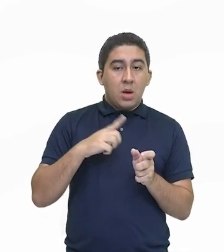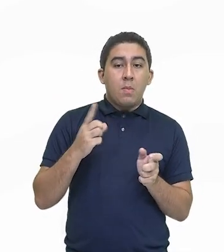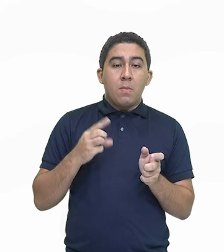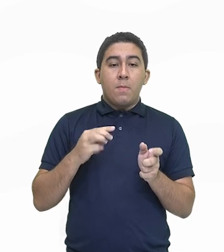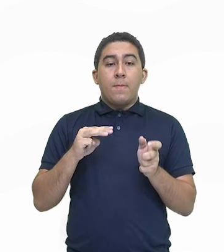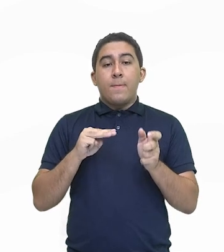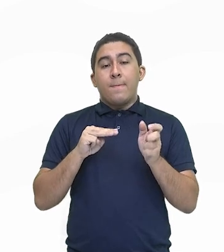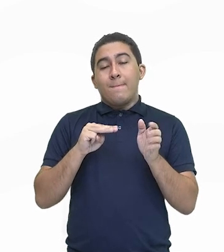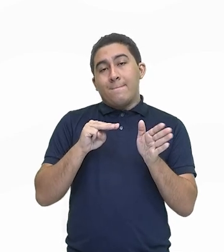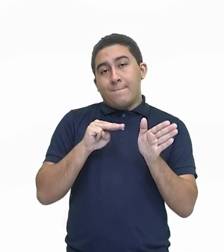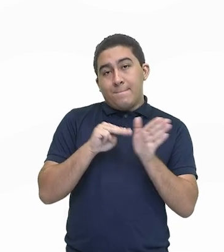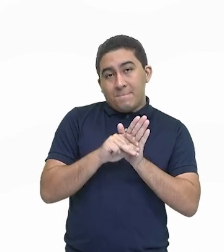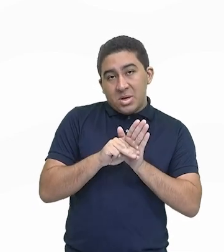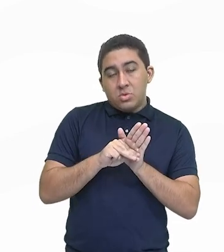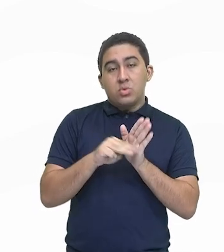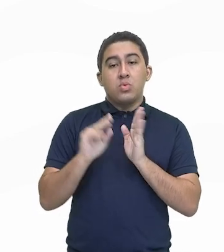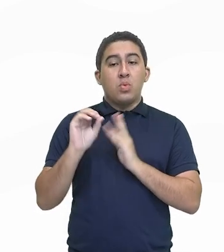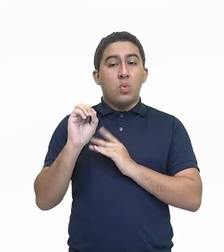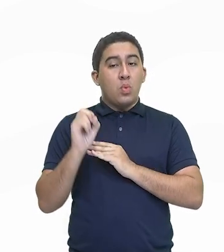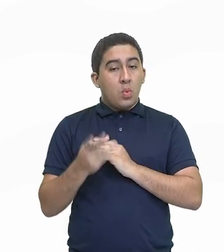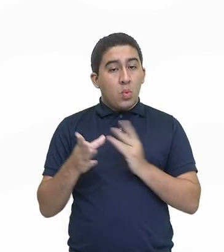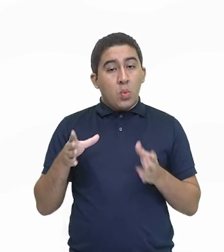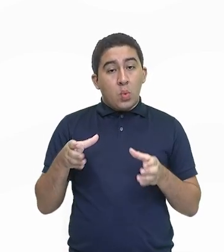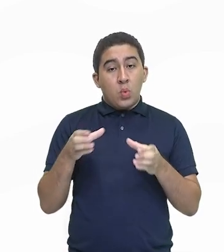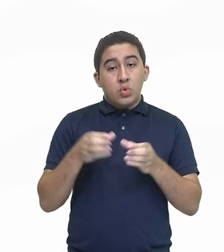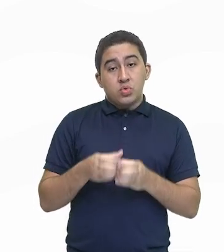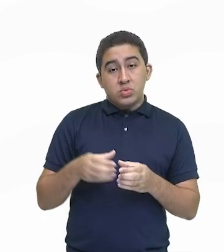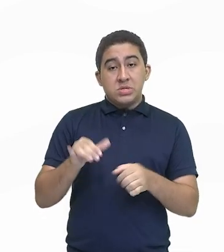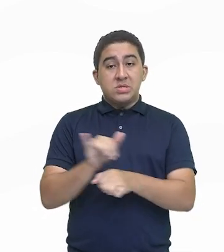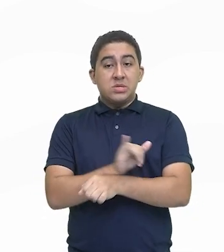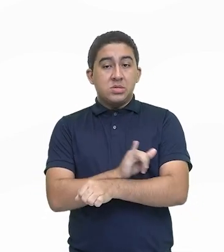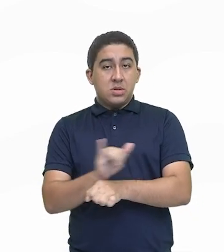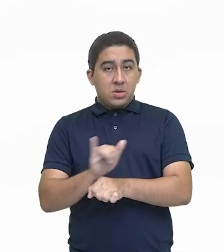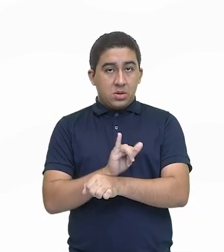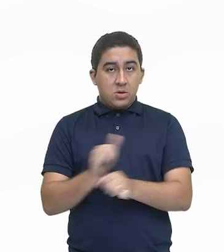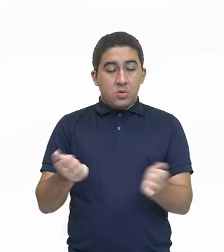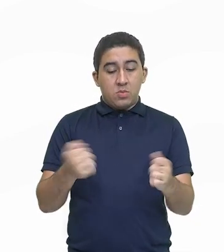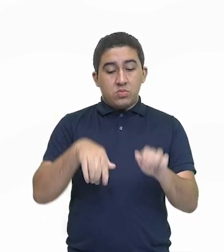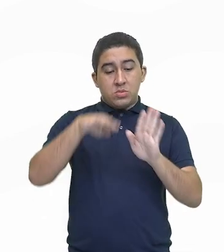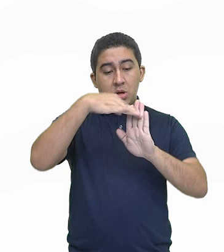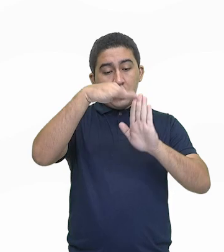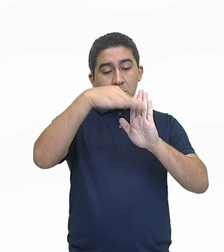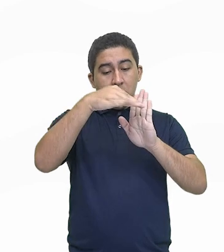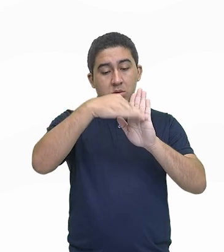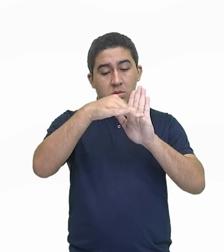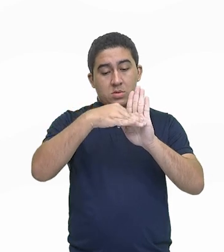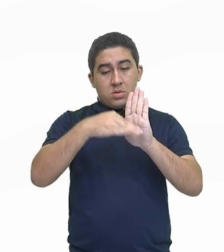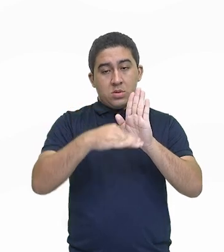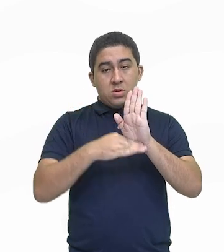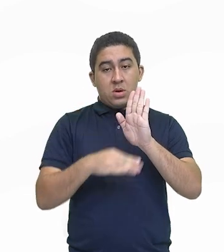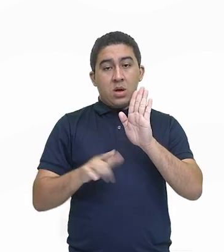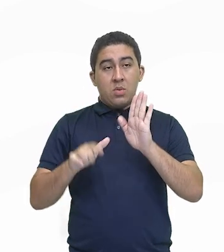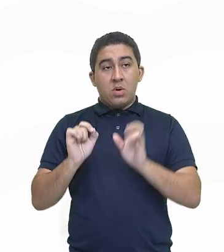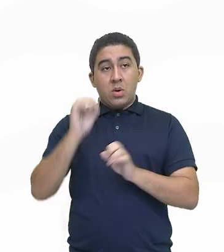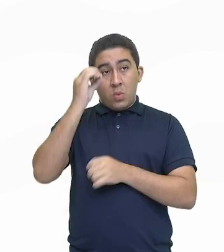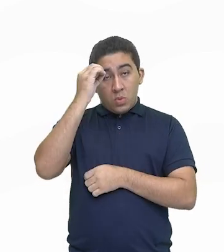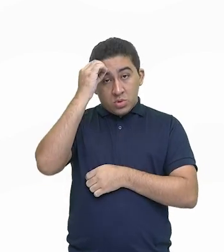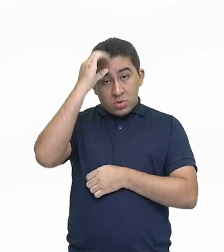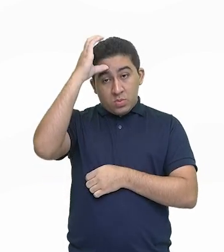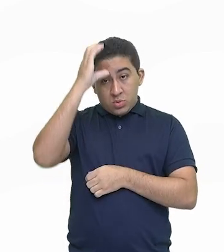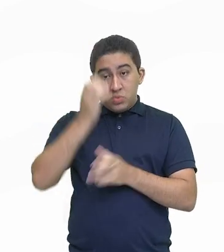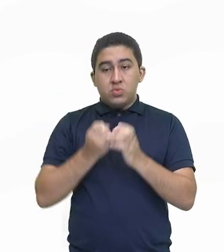um conjunto de procedimentos que orienta a construção do